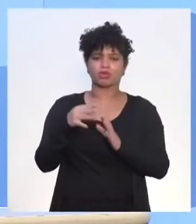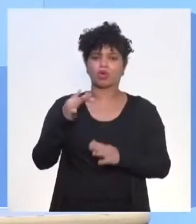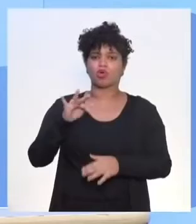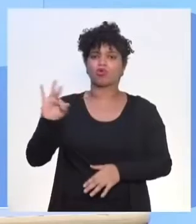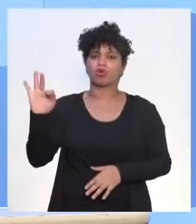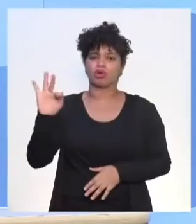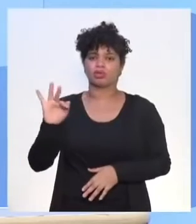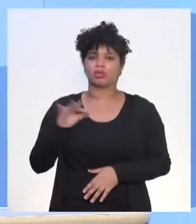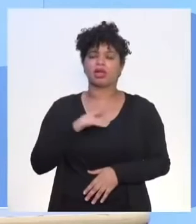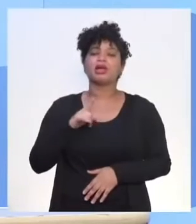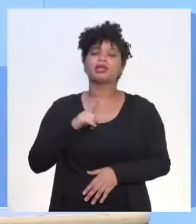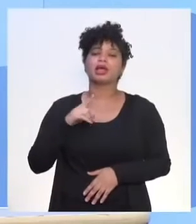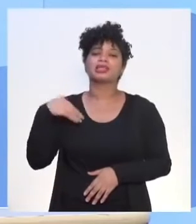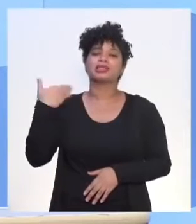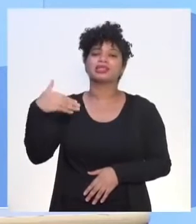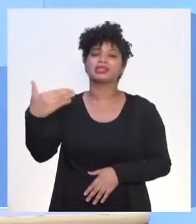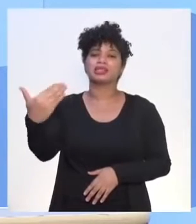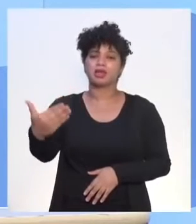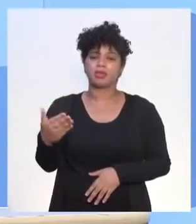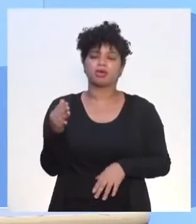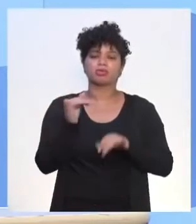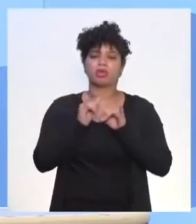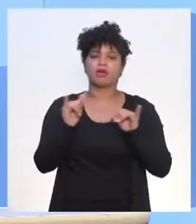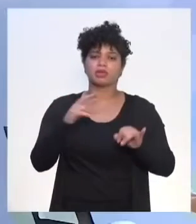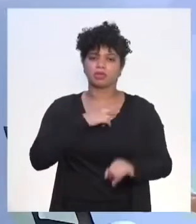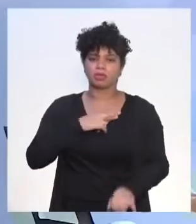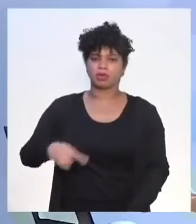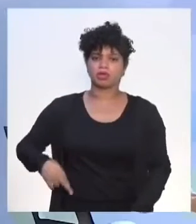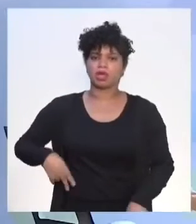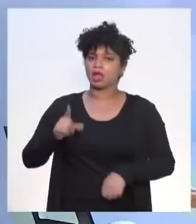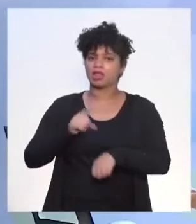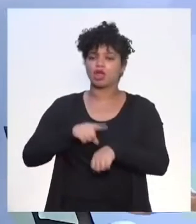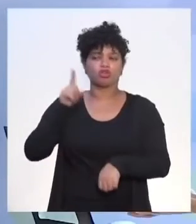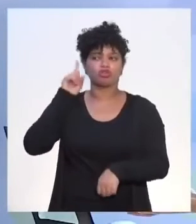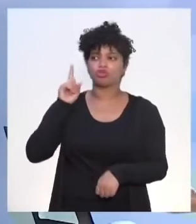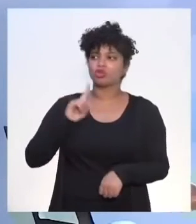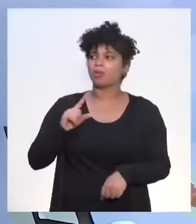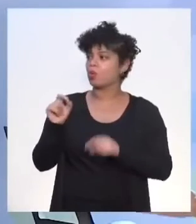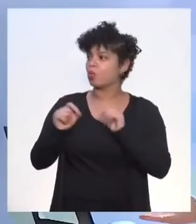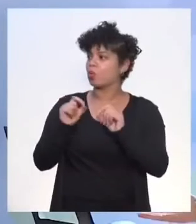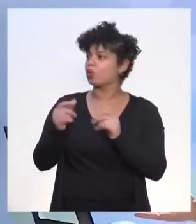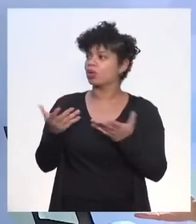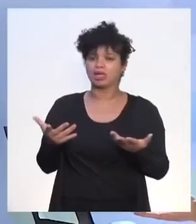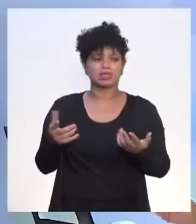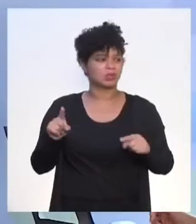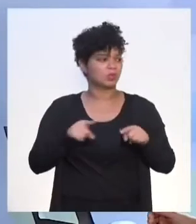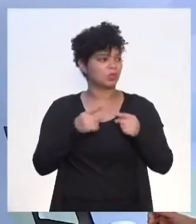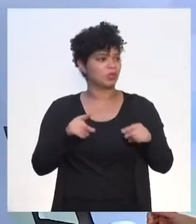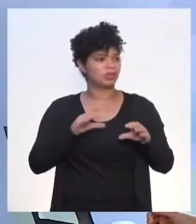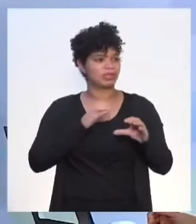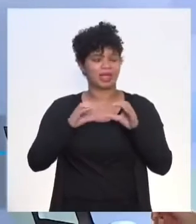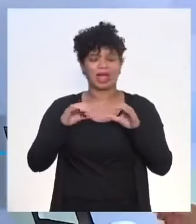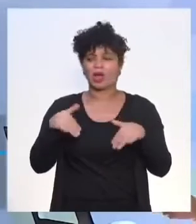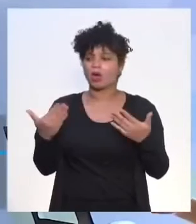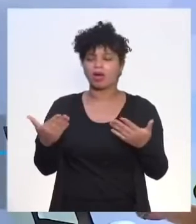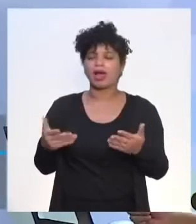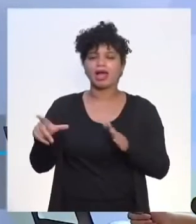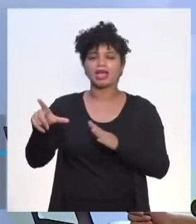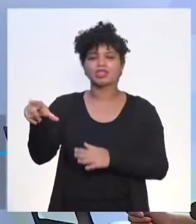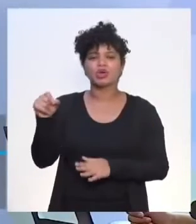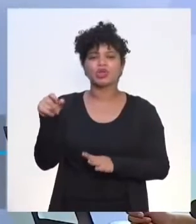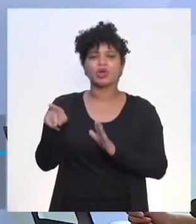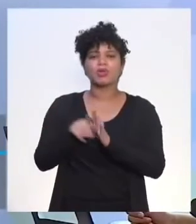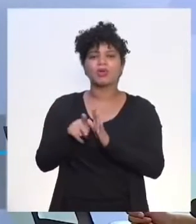compostos posteriormente à proclamação da República, né? No momento, eles não sabiam qual hino cantar. Não tinha nenhum pronto, né? Então, cantaram o hino